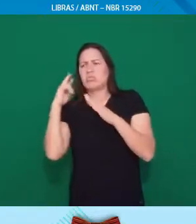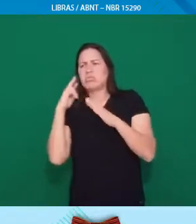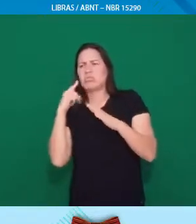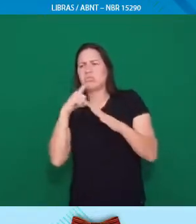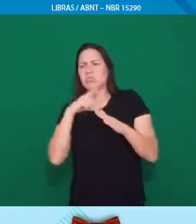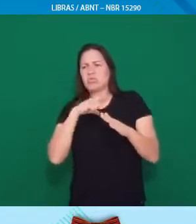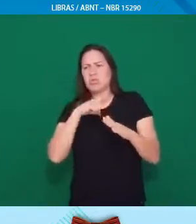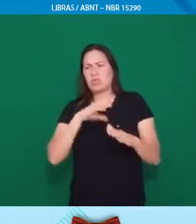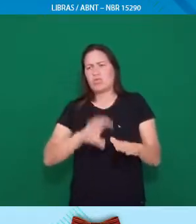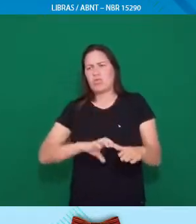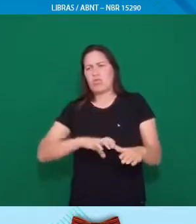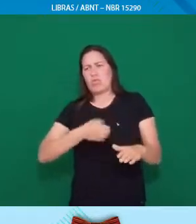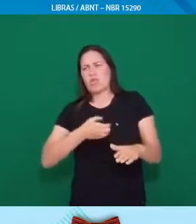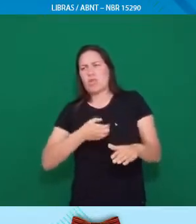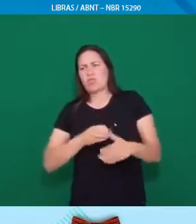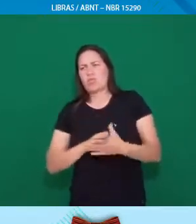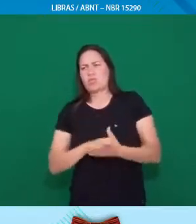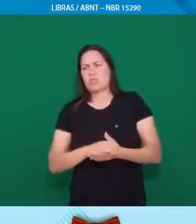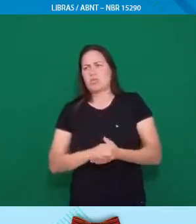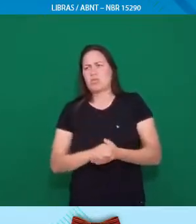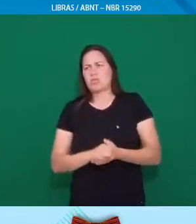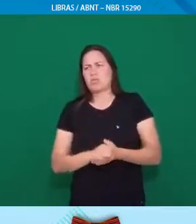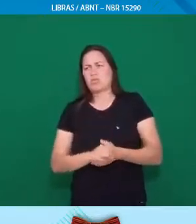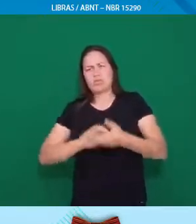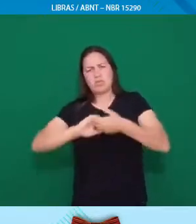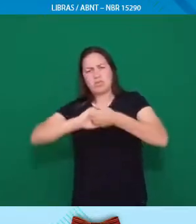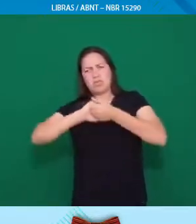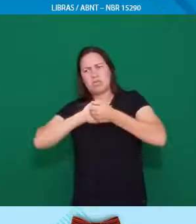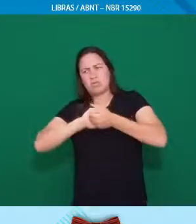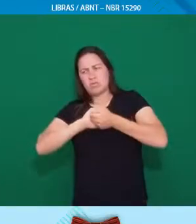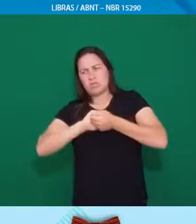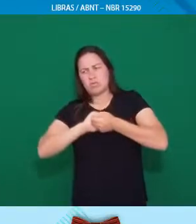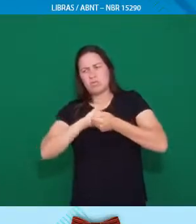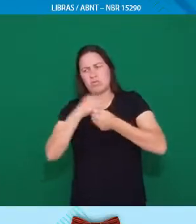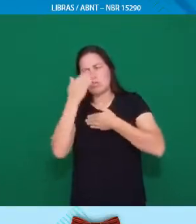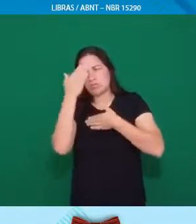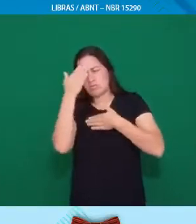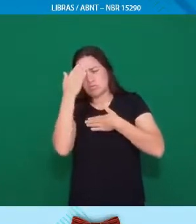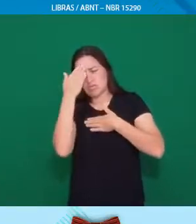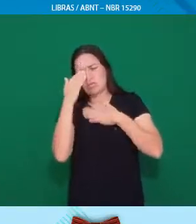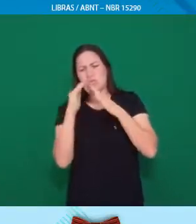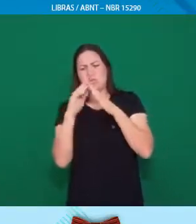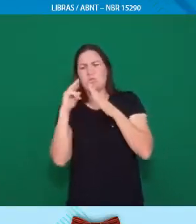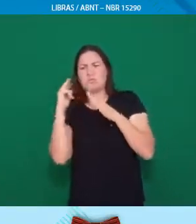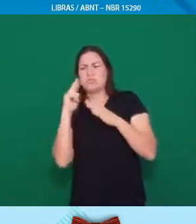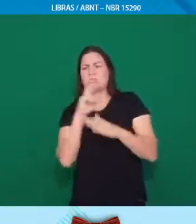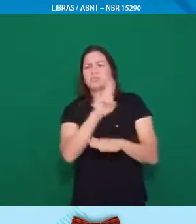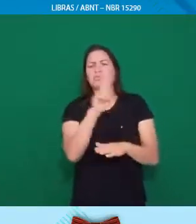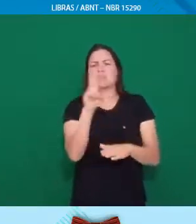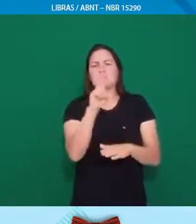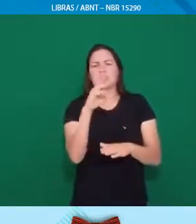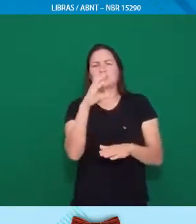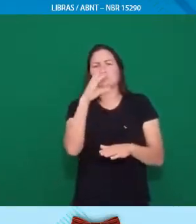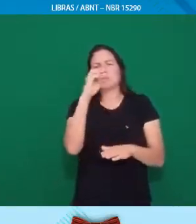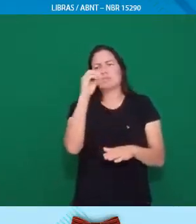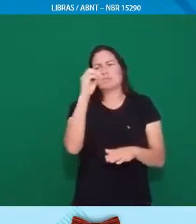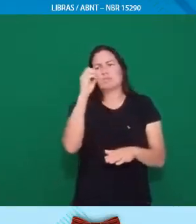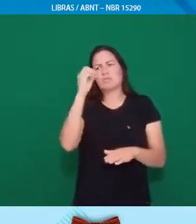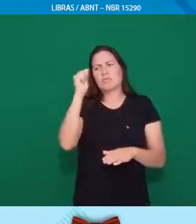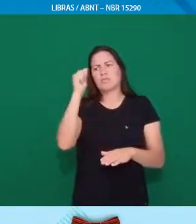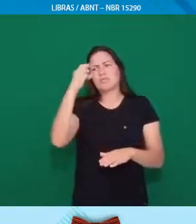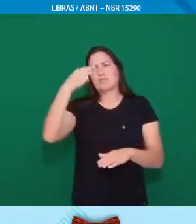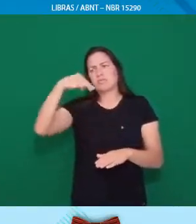pessoas que tiveram uma atitude na meus meus agradecimentos a câmera em nome da ROCAM